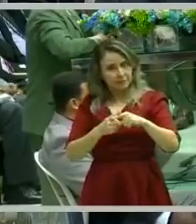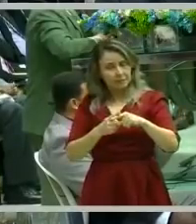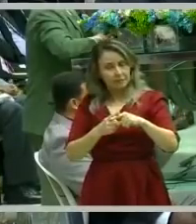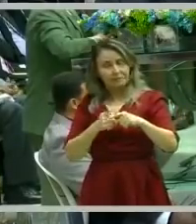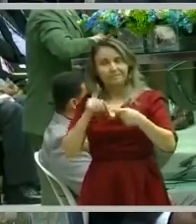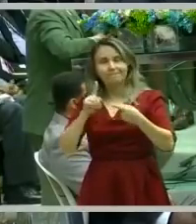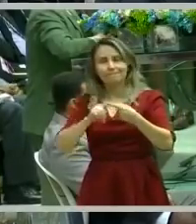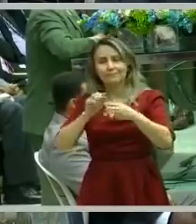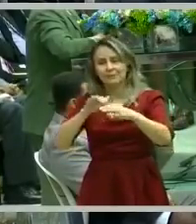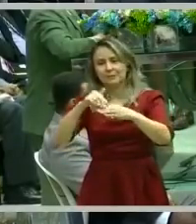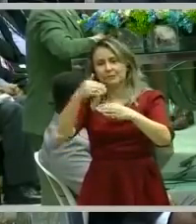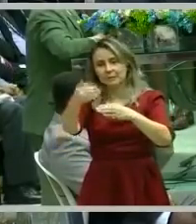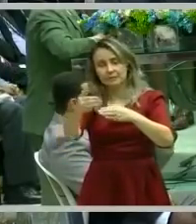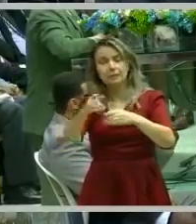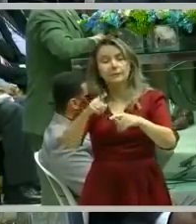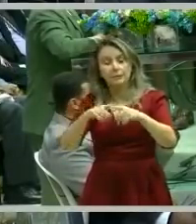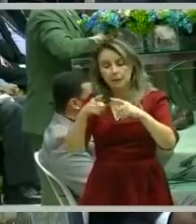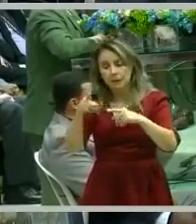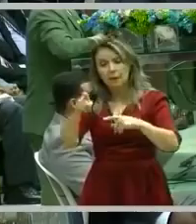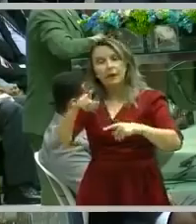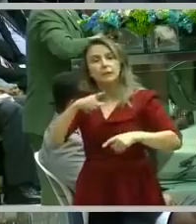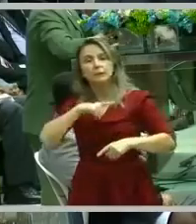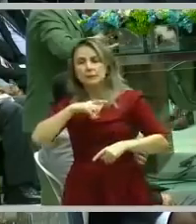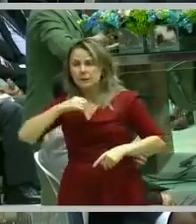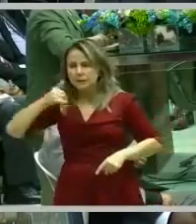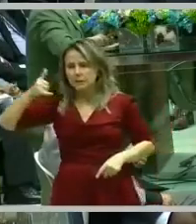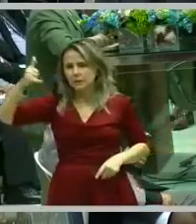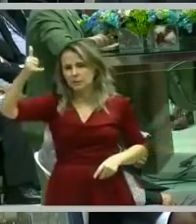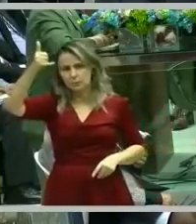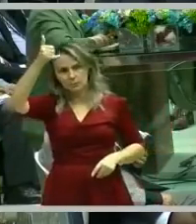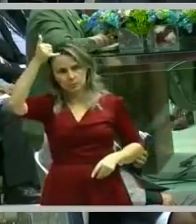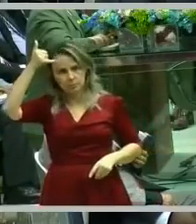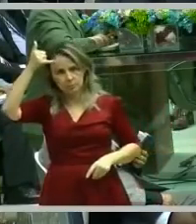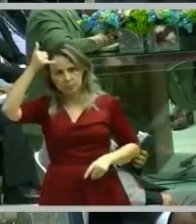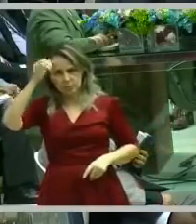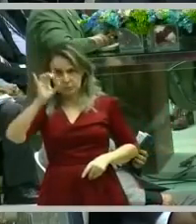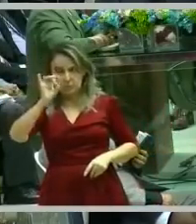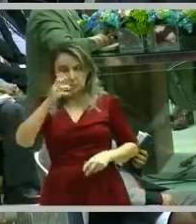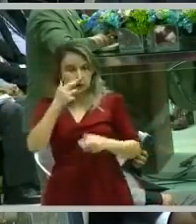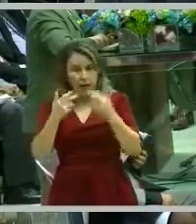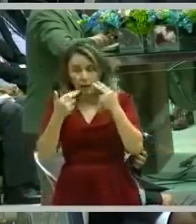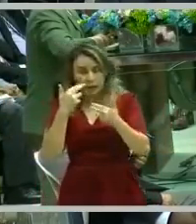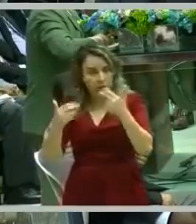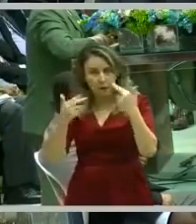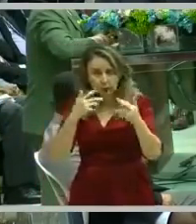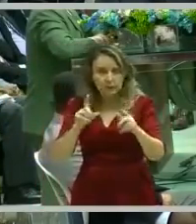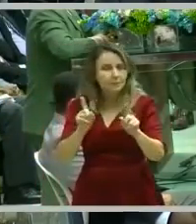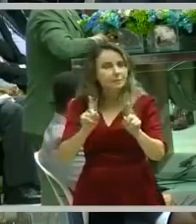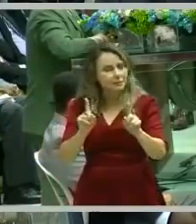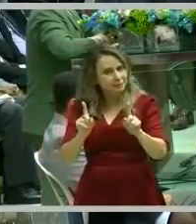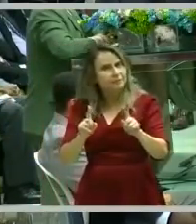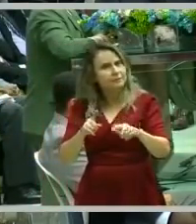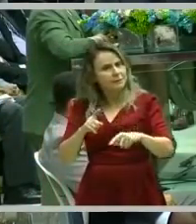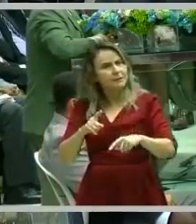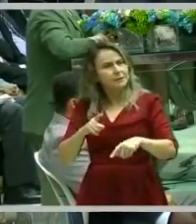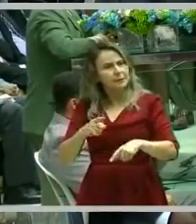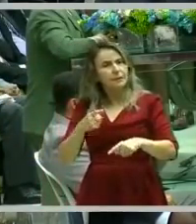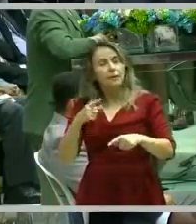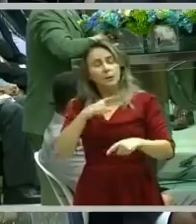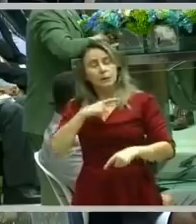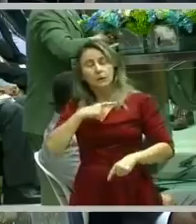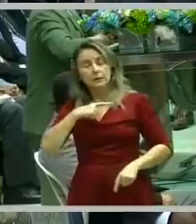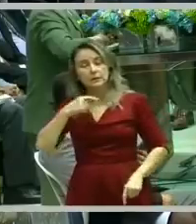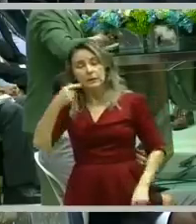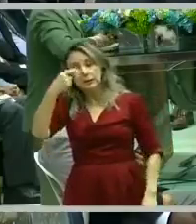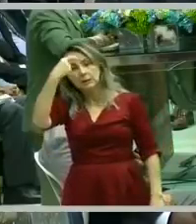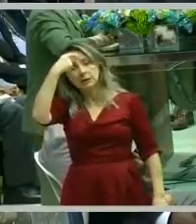tem discernimento. Quem tem a unção não só fala a língua, não. Quem tem a unção, a Bíblia diz que ele se torna espiritual. E